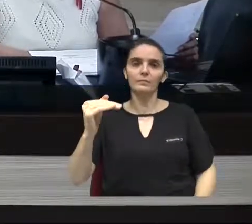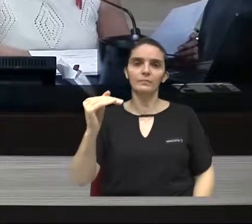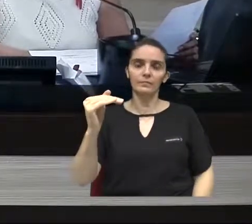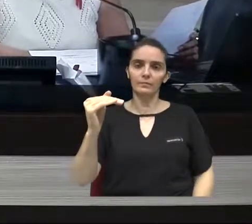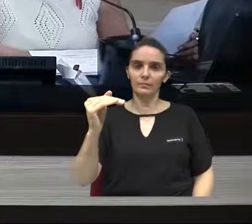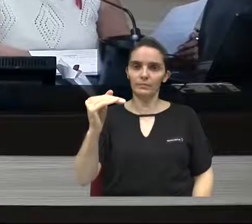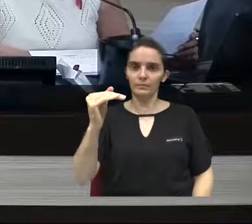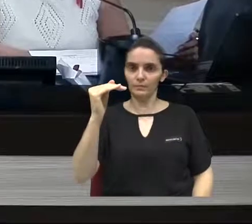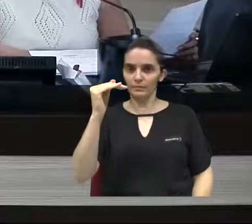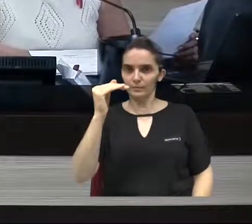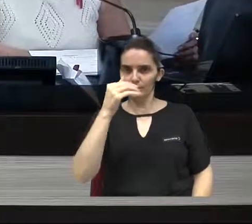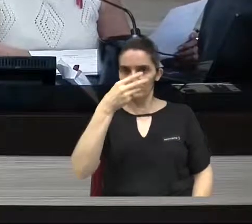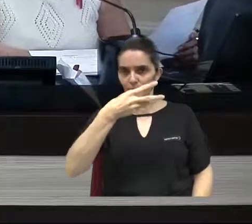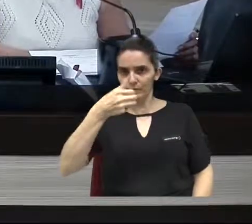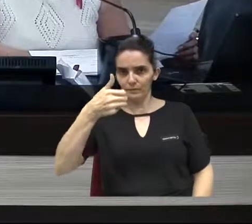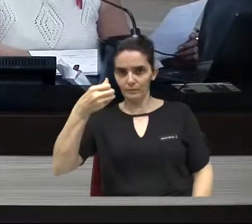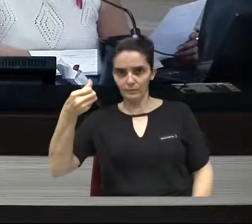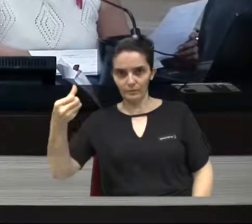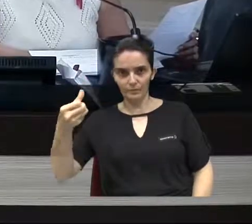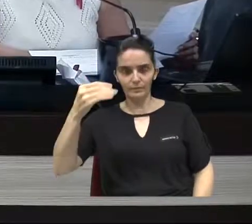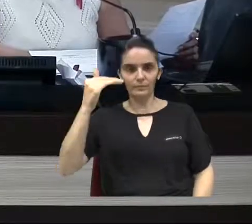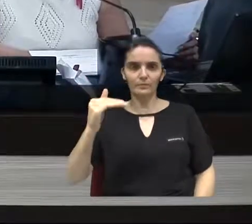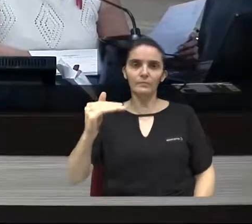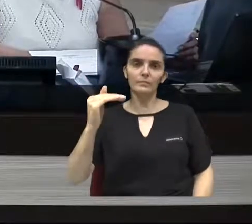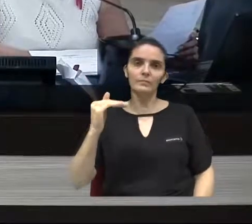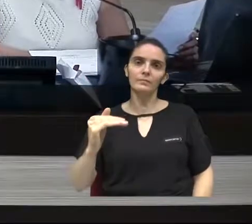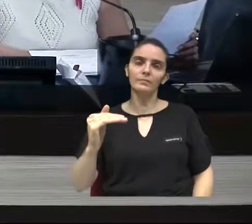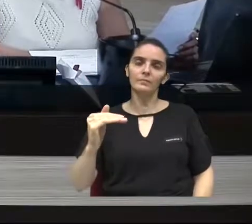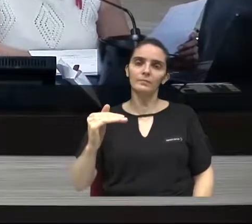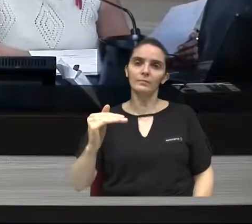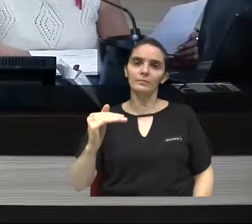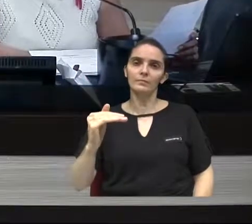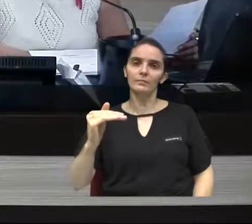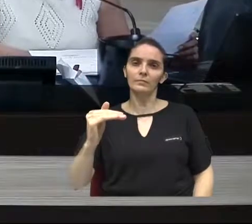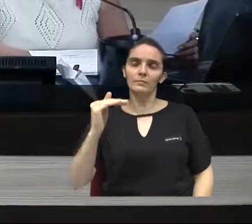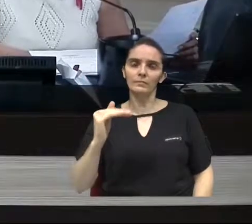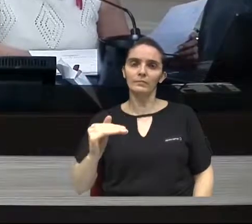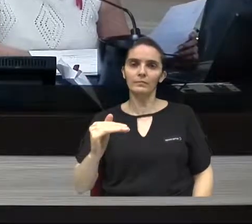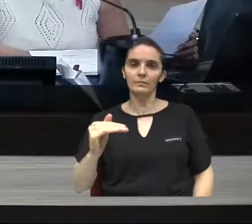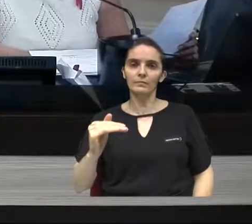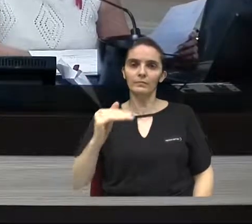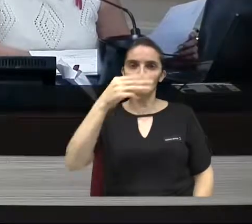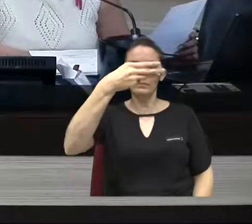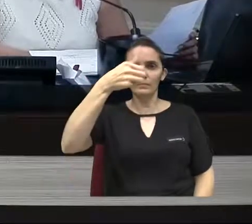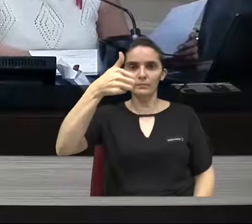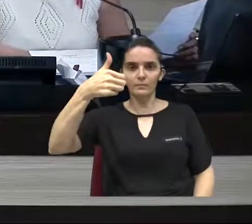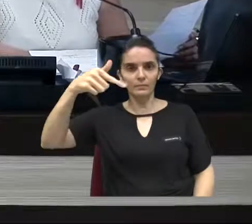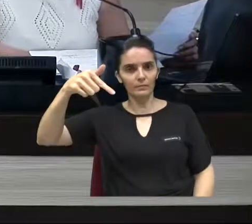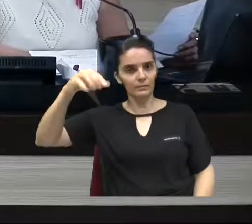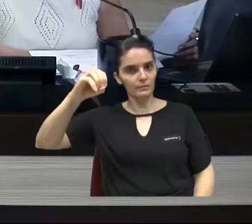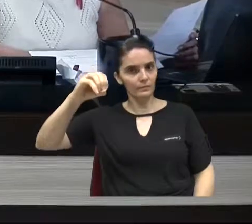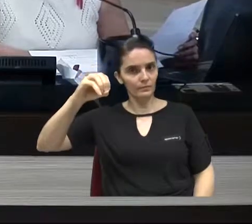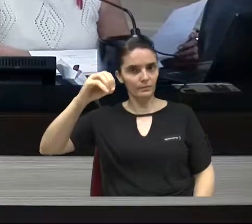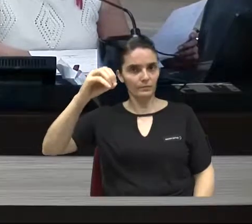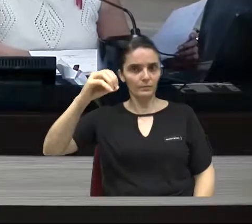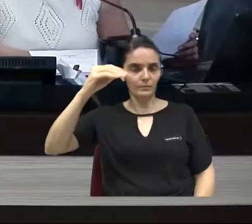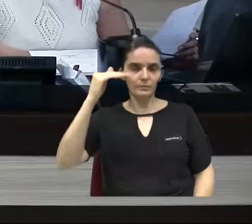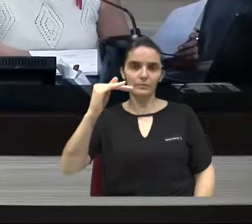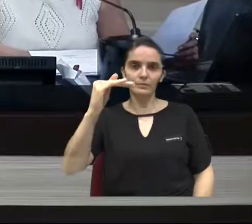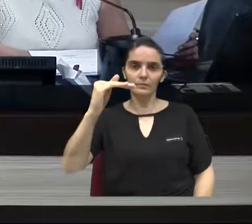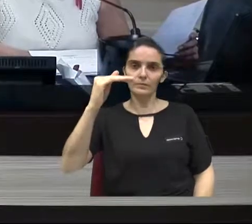3165, 3166, 3167, 3168, 3169, 3170,